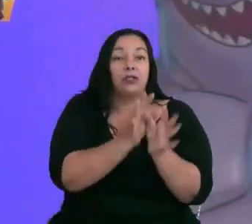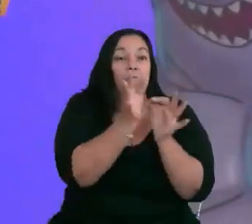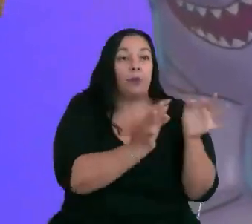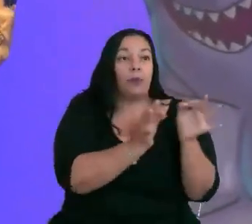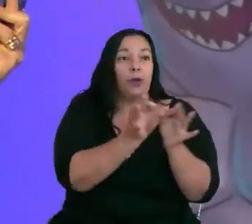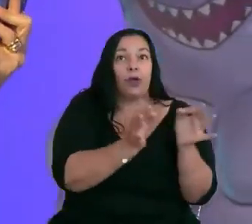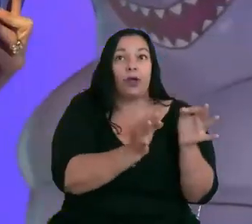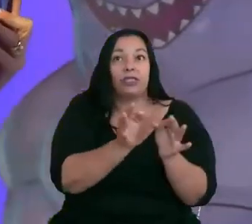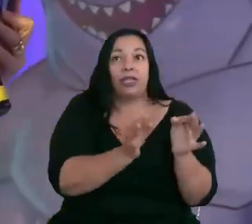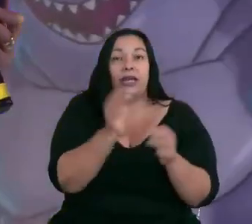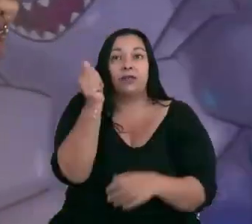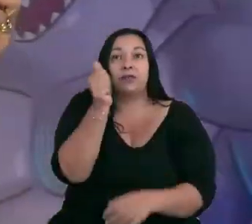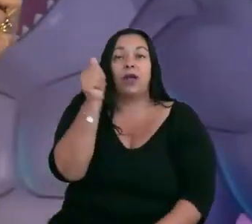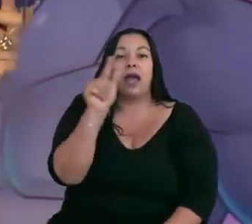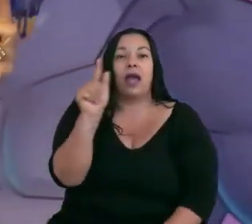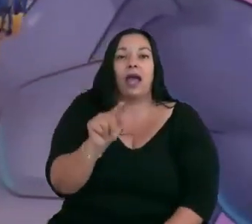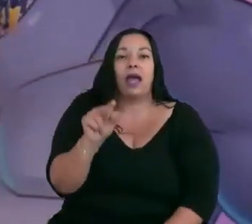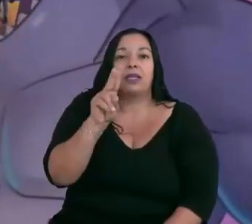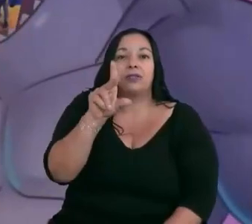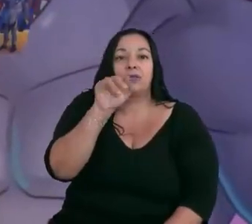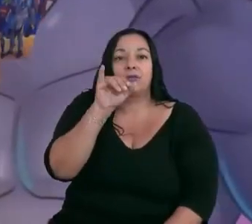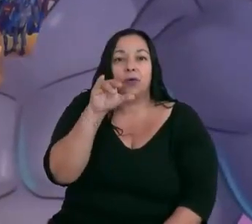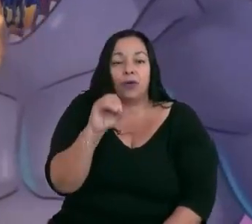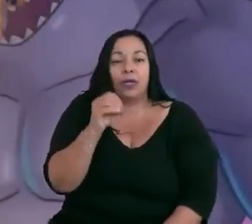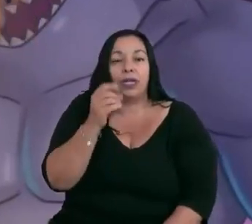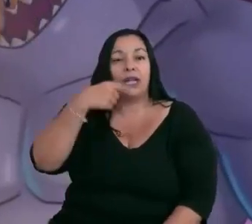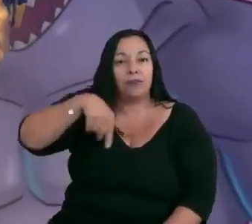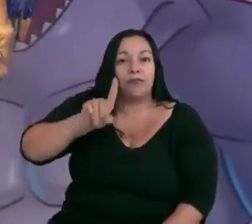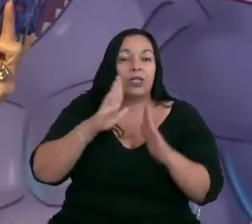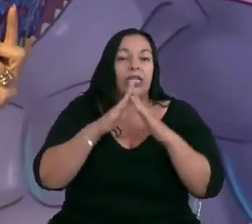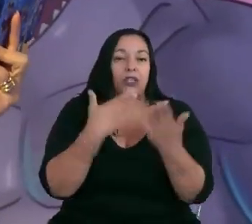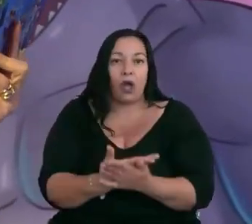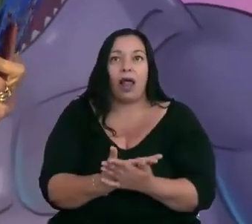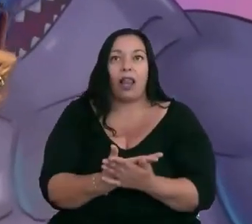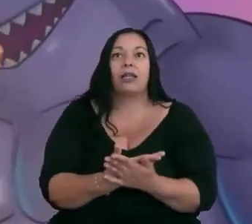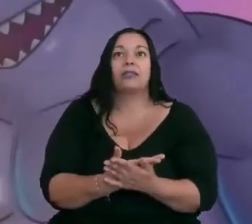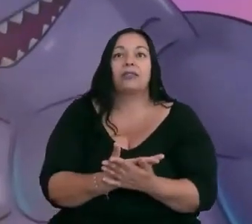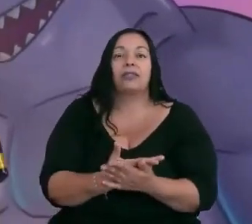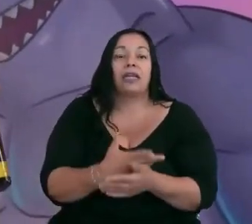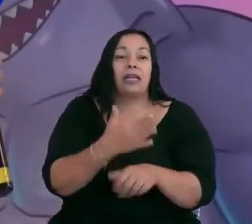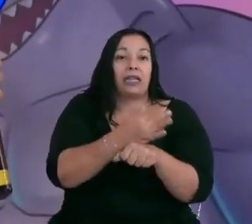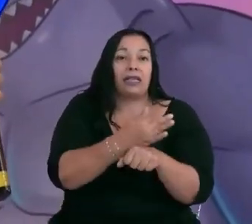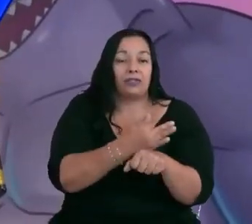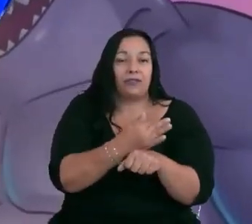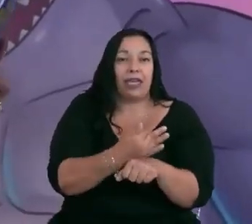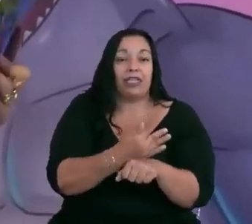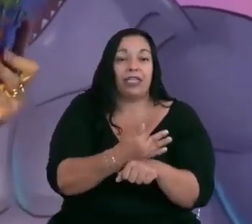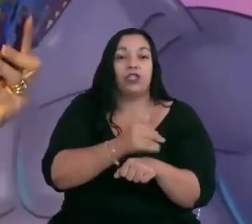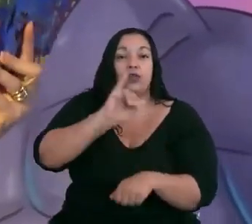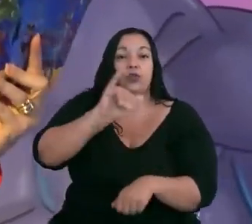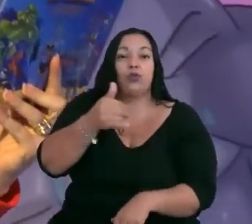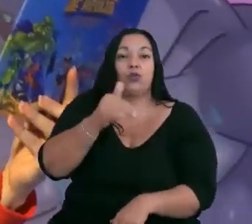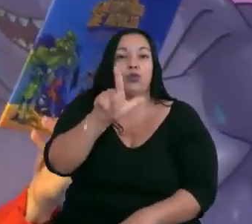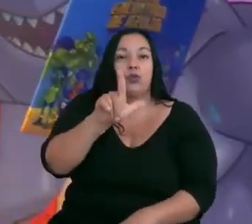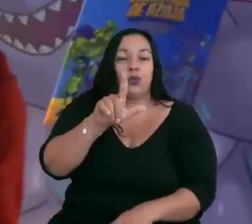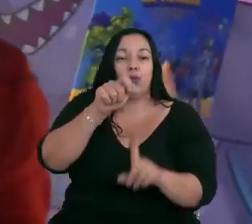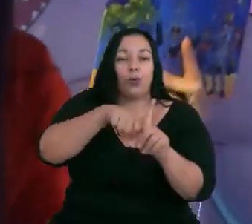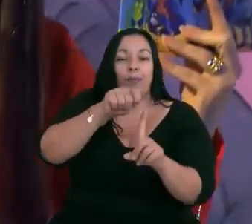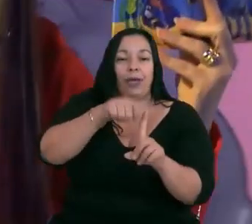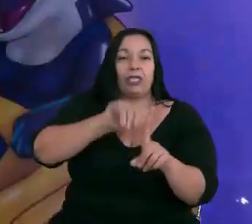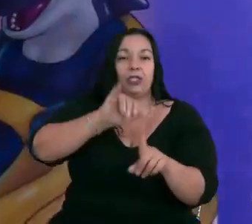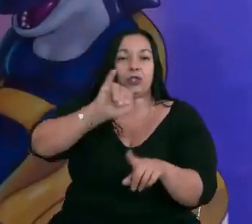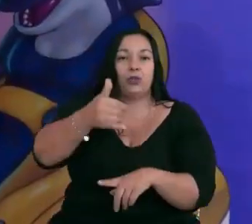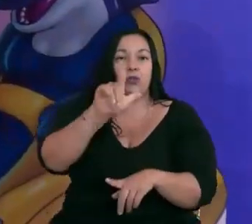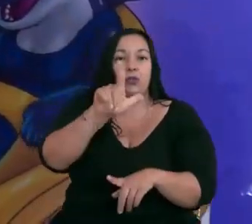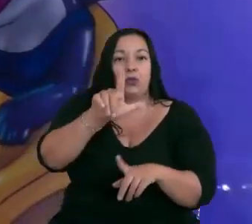for nas escolas logo após das férias de julho, combinado? Quem gostaria de ganhar